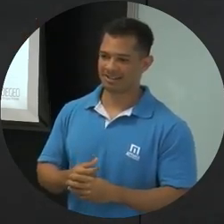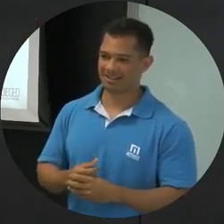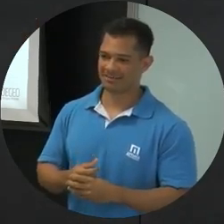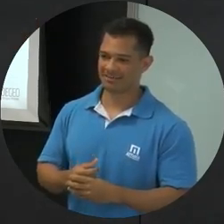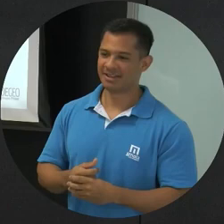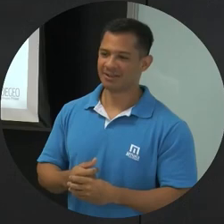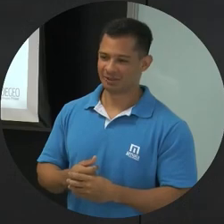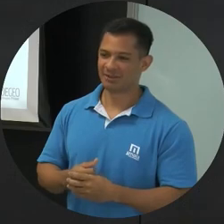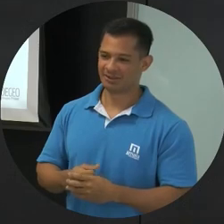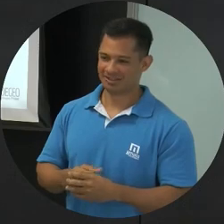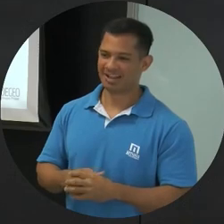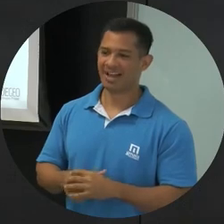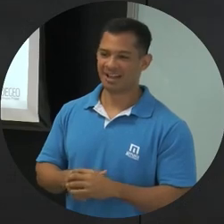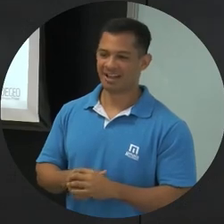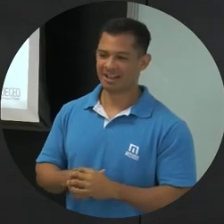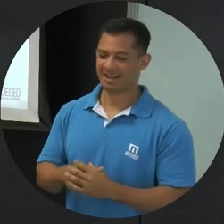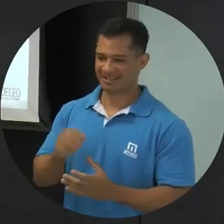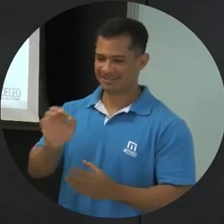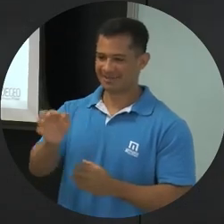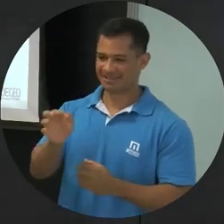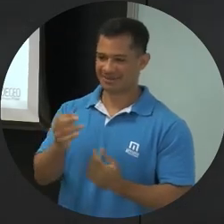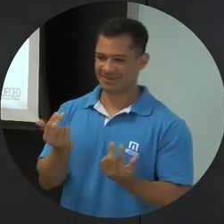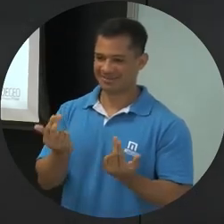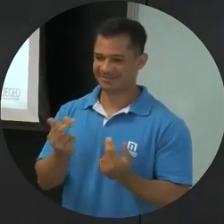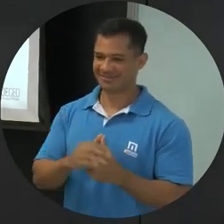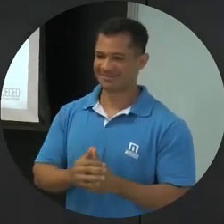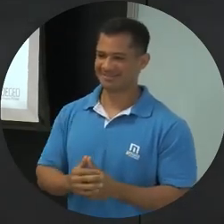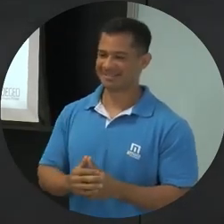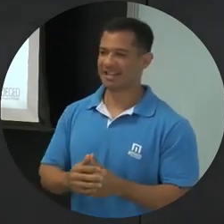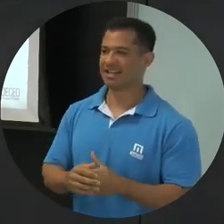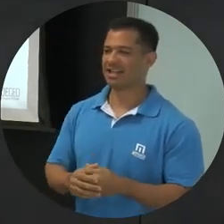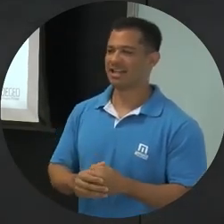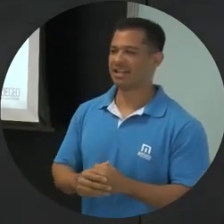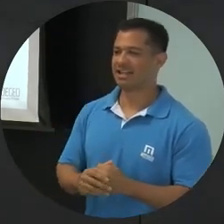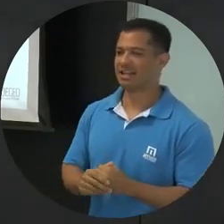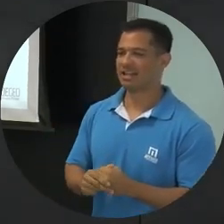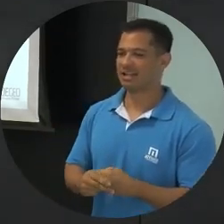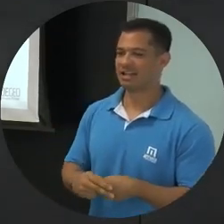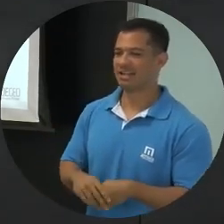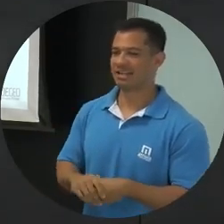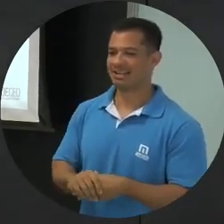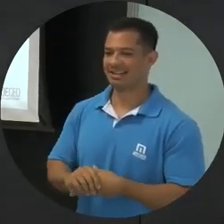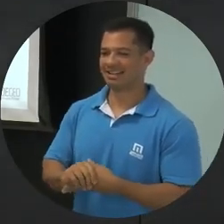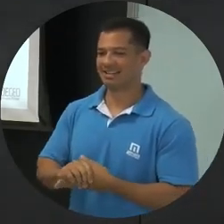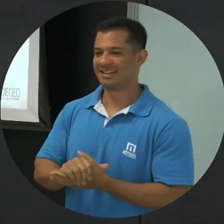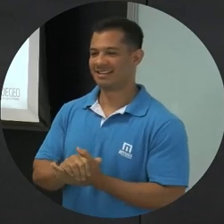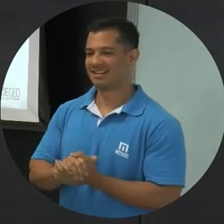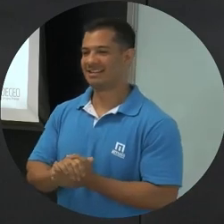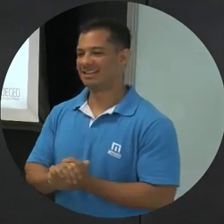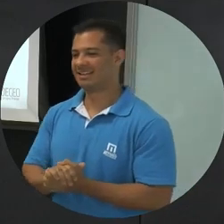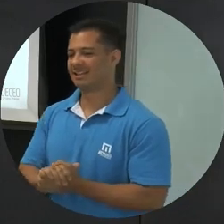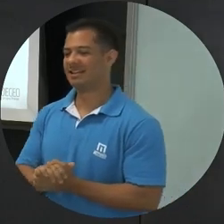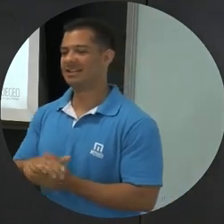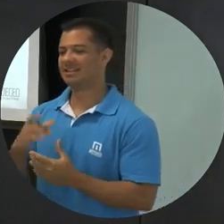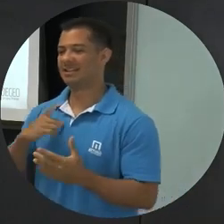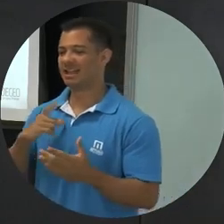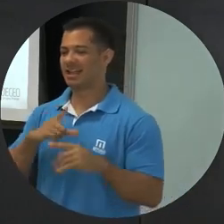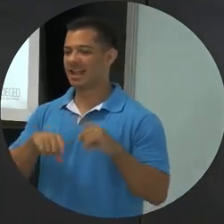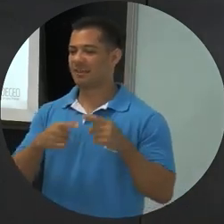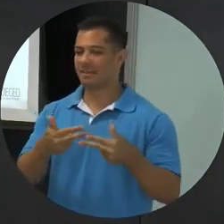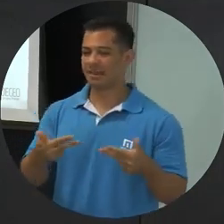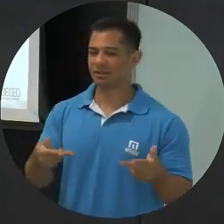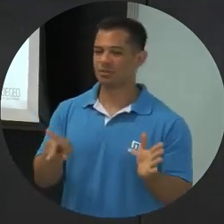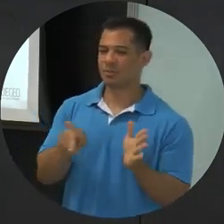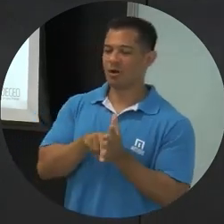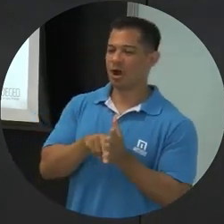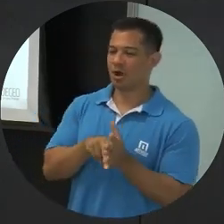uma estrutura do acesso suspenso, o Web Priner Deck, e também tem os equipamentos de hidrodemolição, tem um